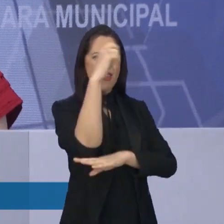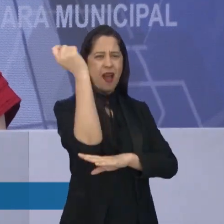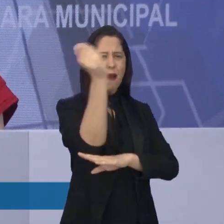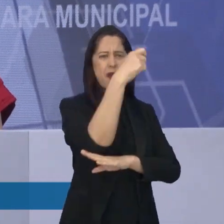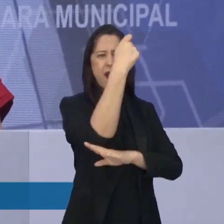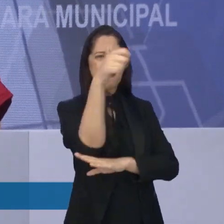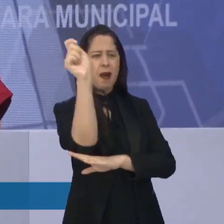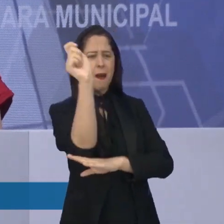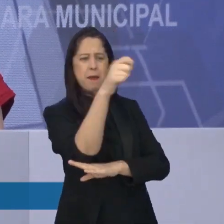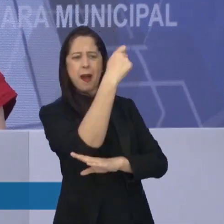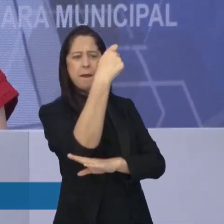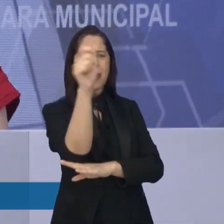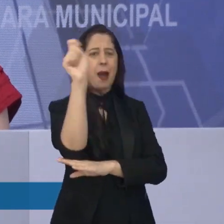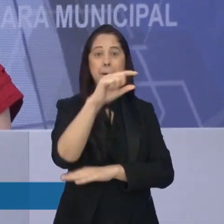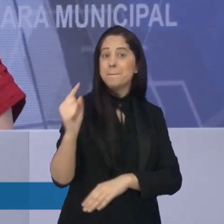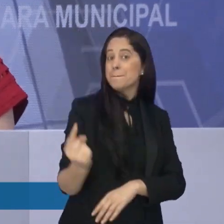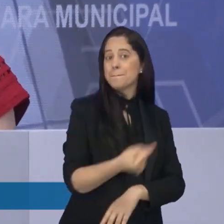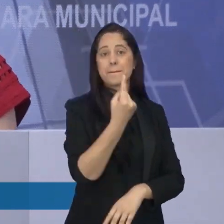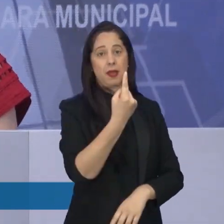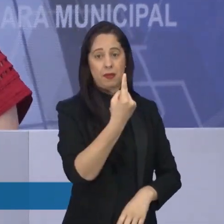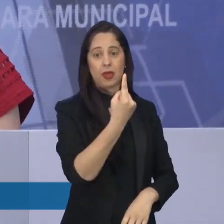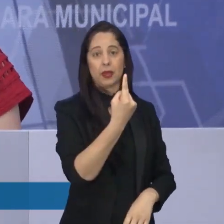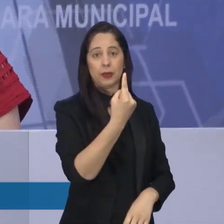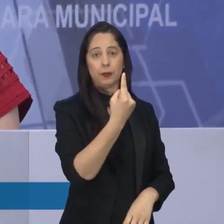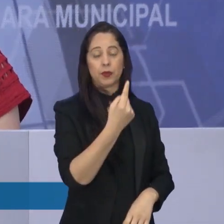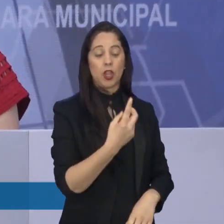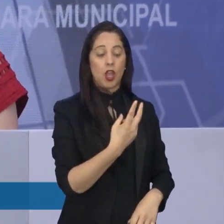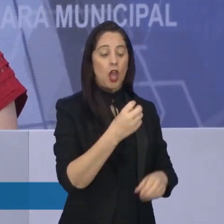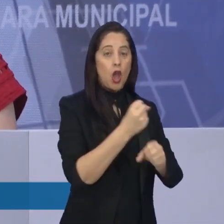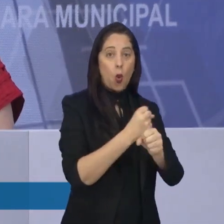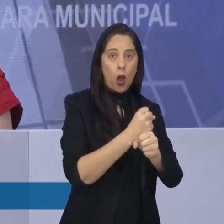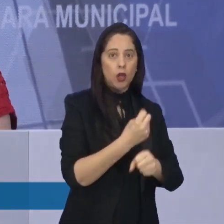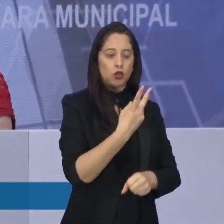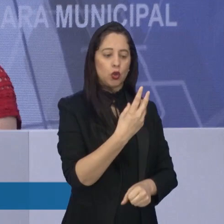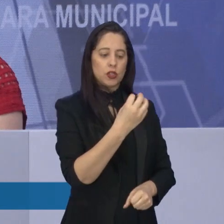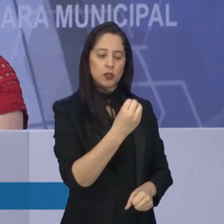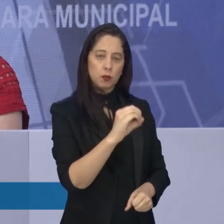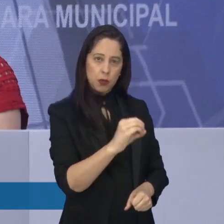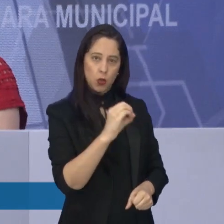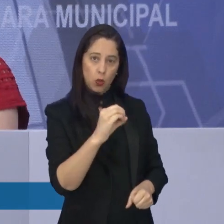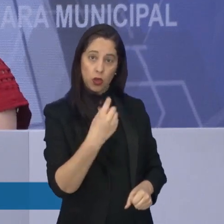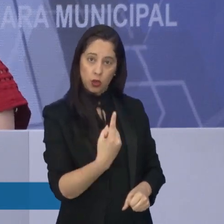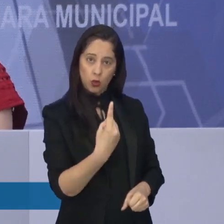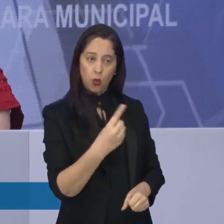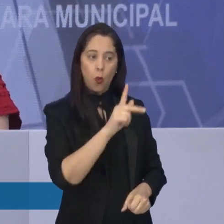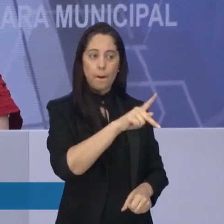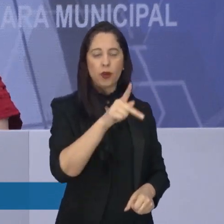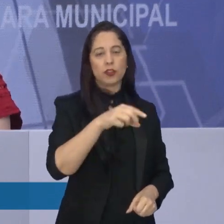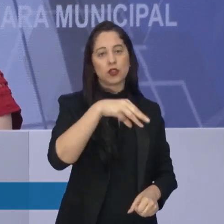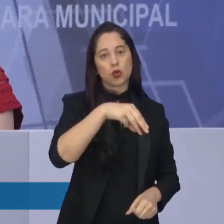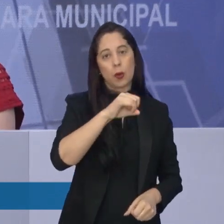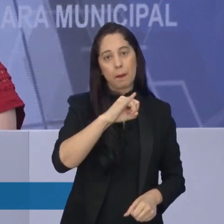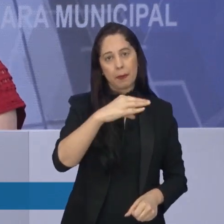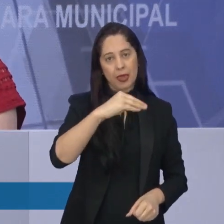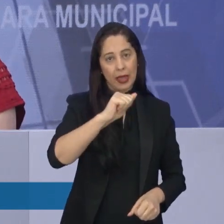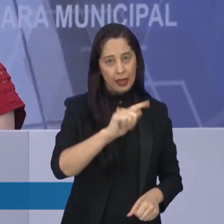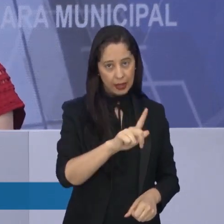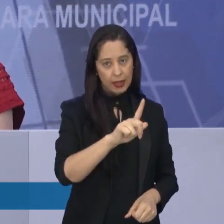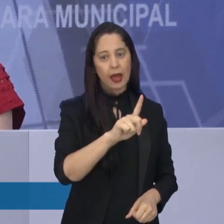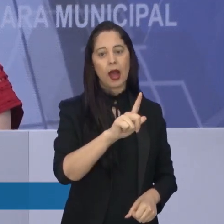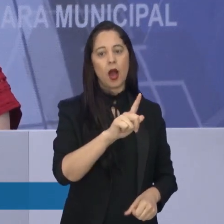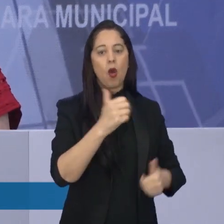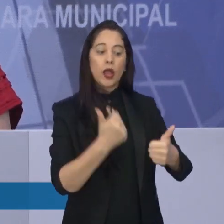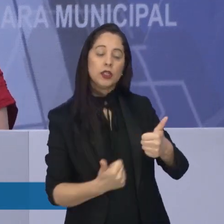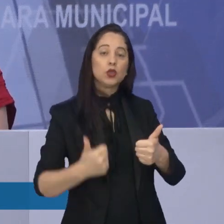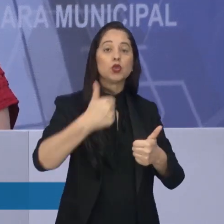instituição. Em 2001, o professor Michael Gardengrau